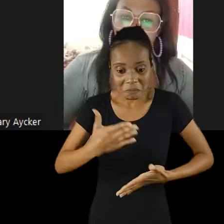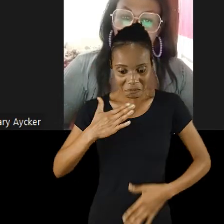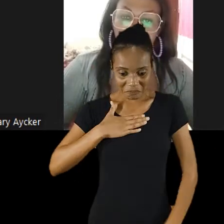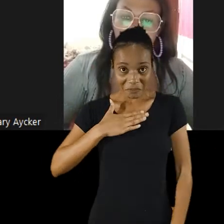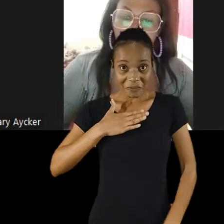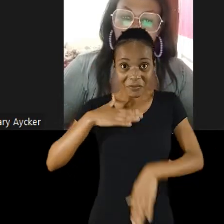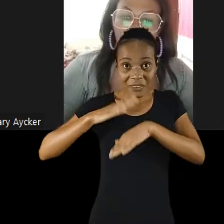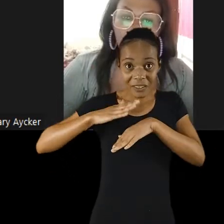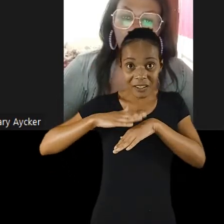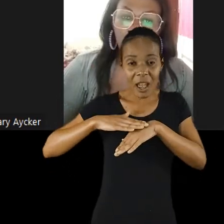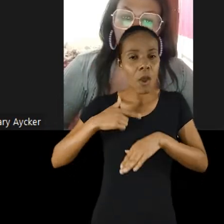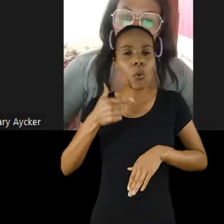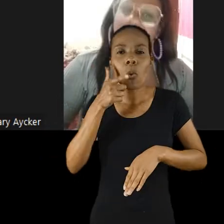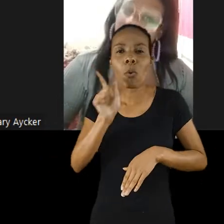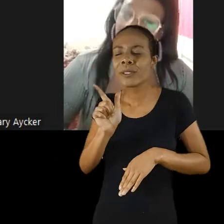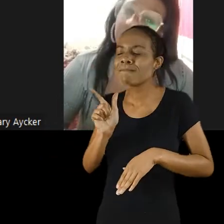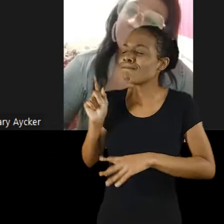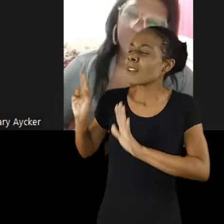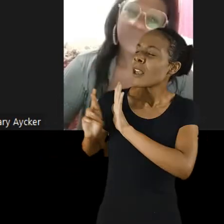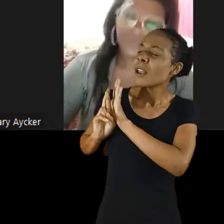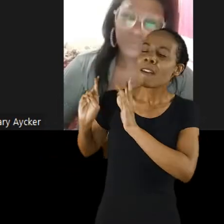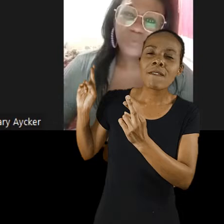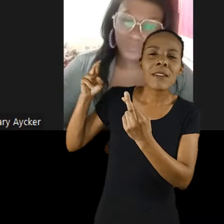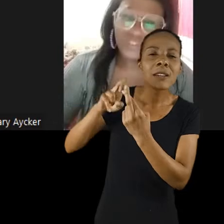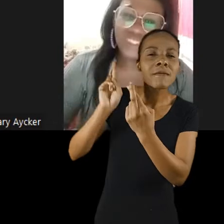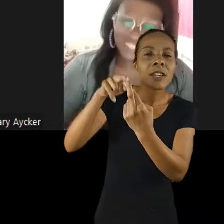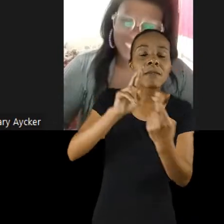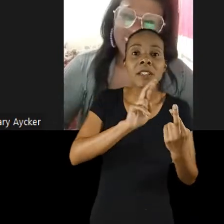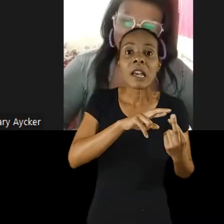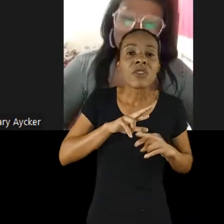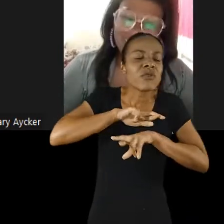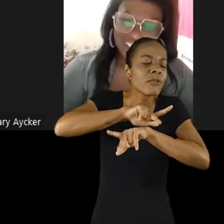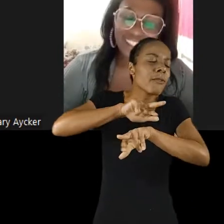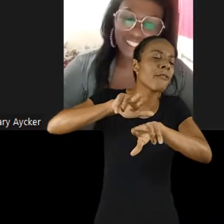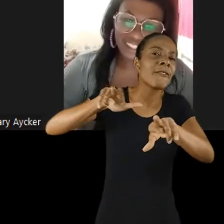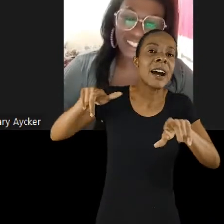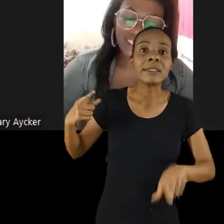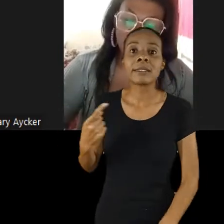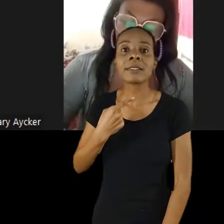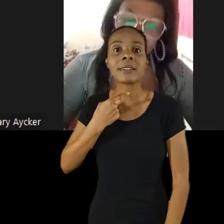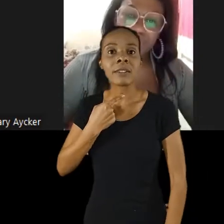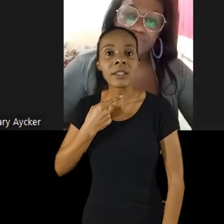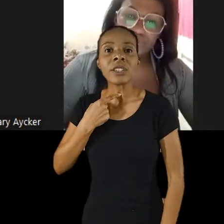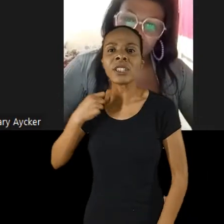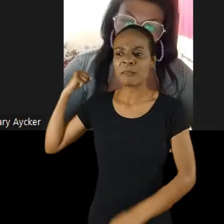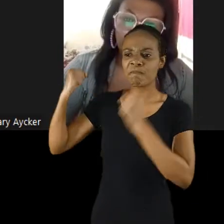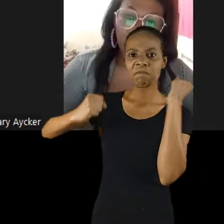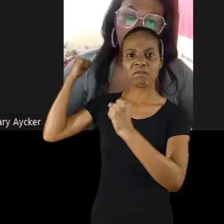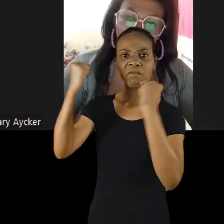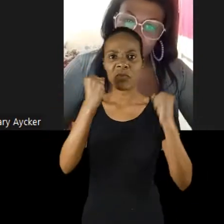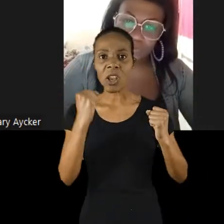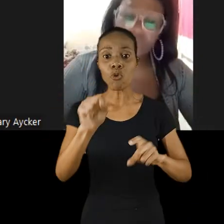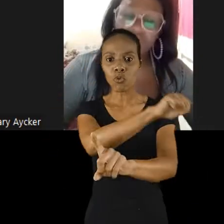Bichard, a Bianca Manicongo e uma legião de travestis que foram assassinadas e mortas pelo Estado que é racista e